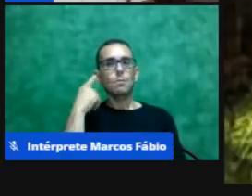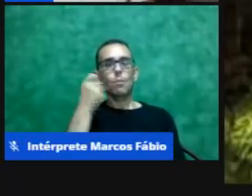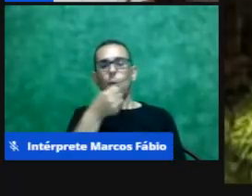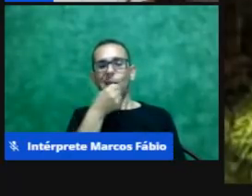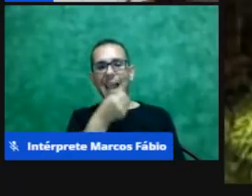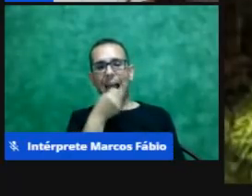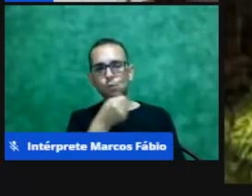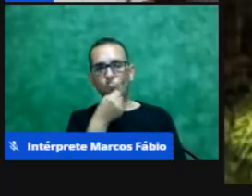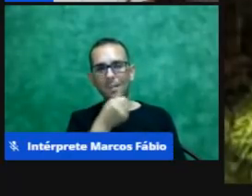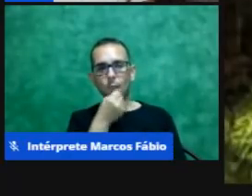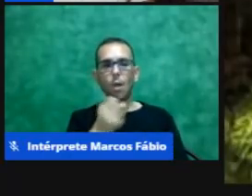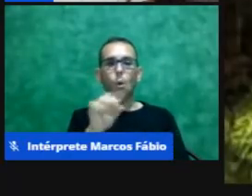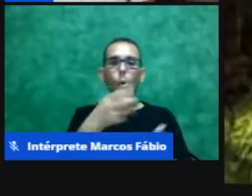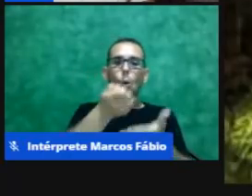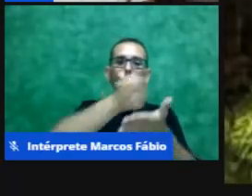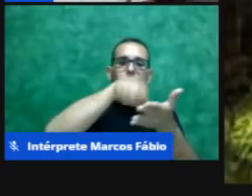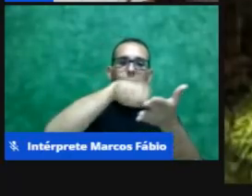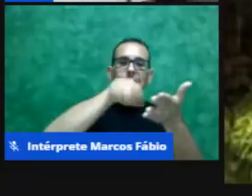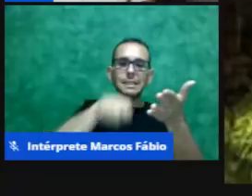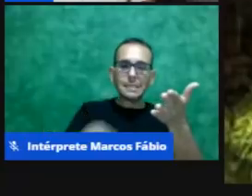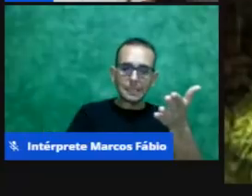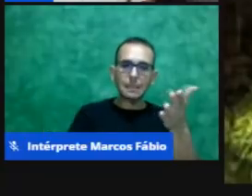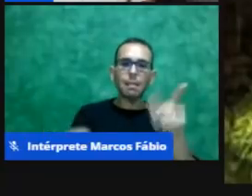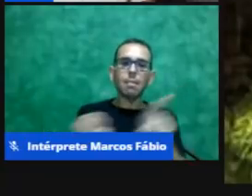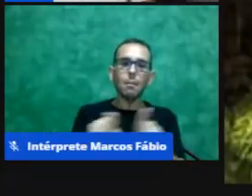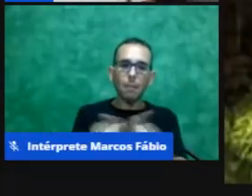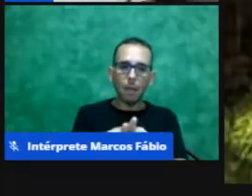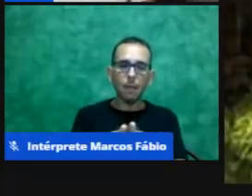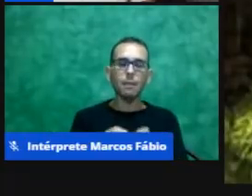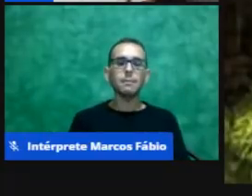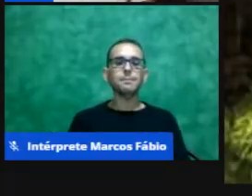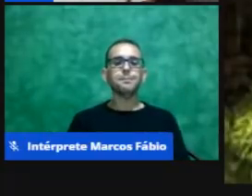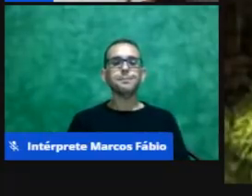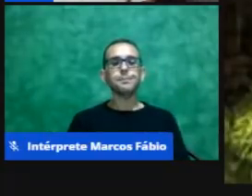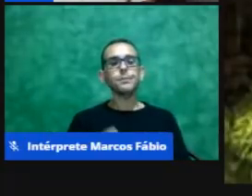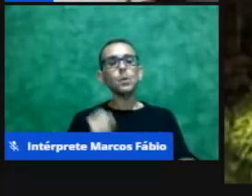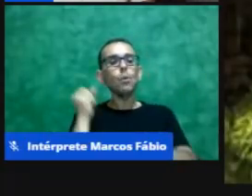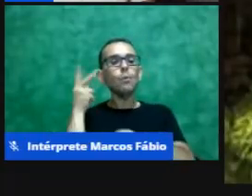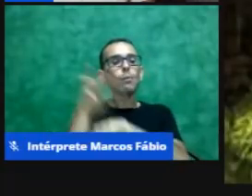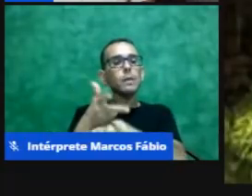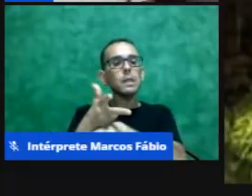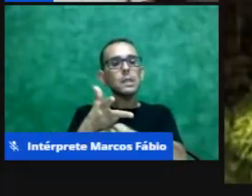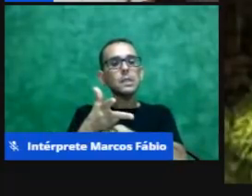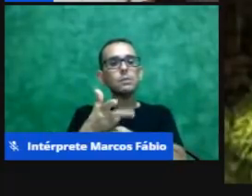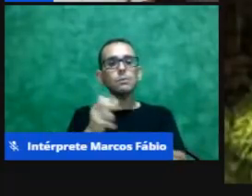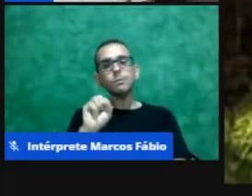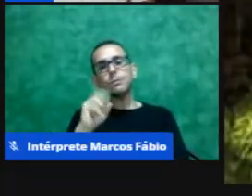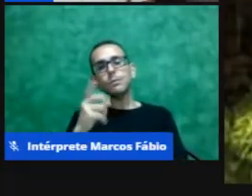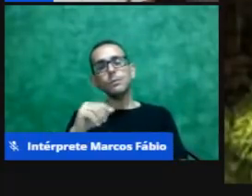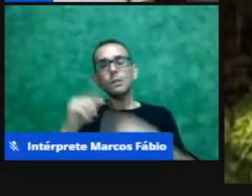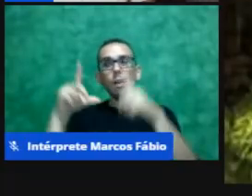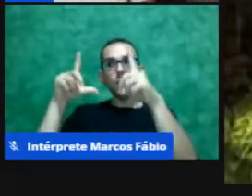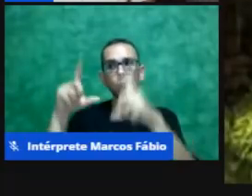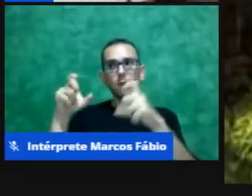parte escrita também, eles postando escrito no grupo, ou vídeo, ou até mesmo foto.